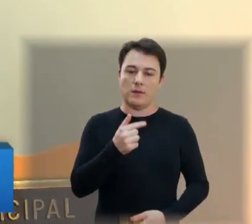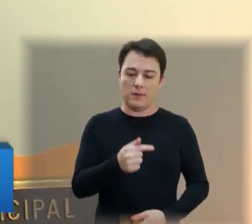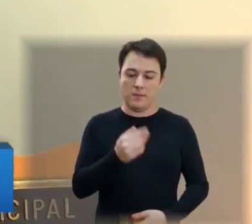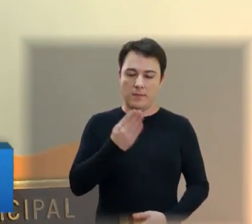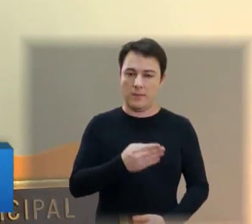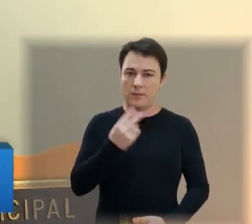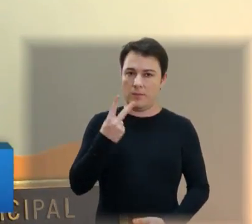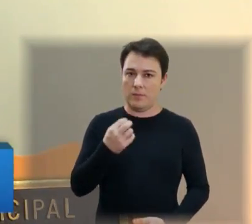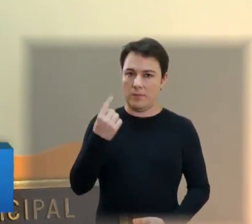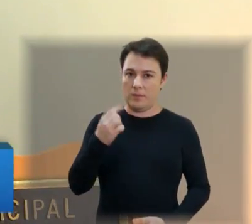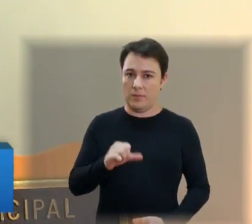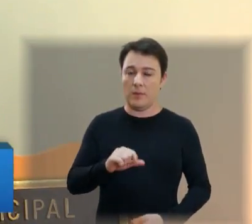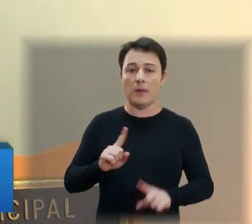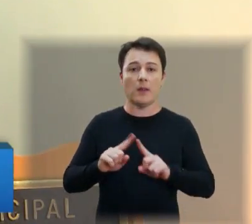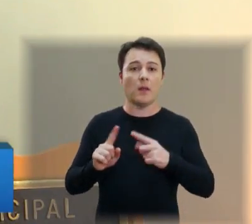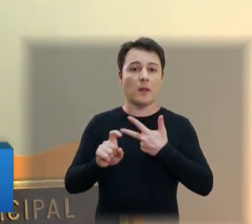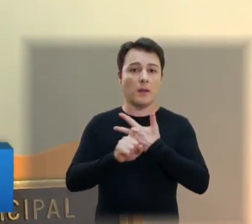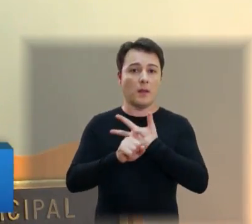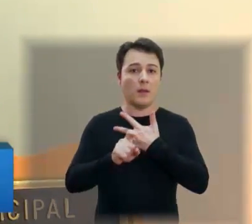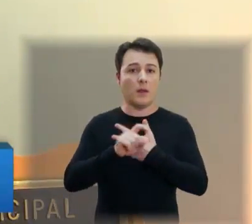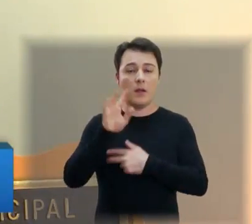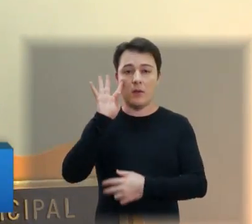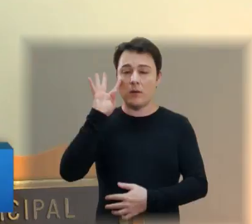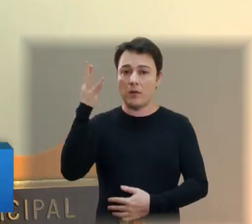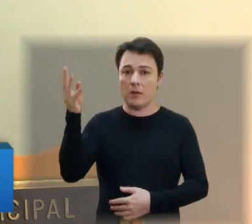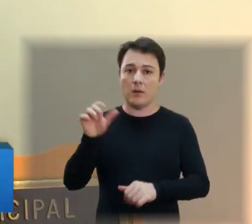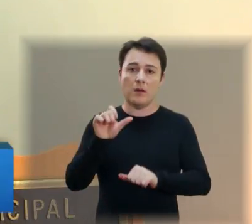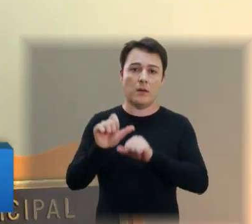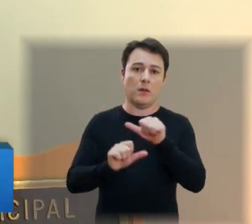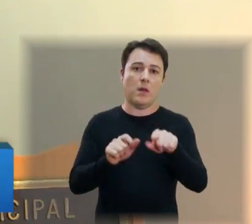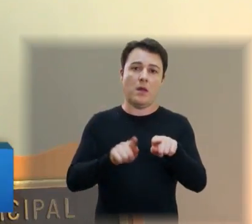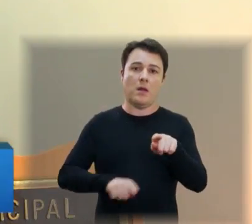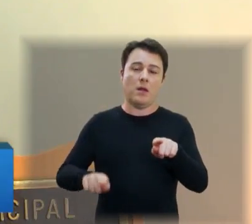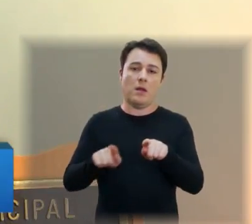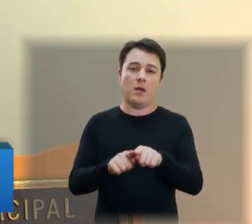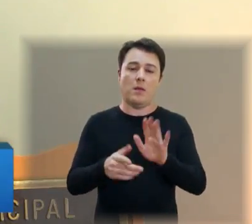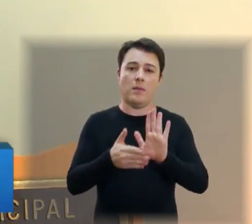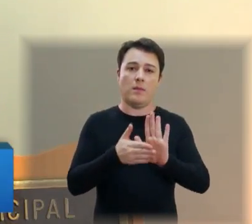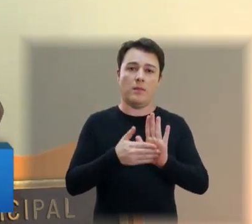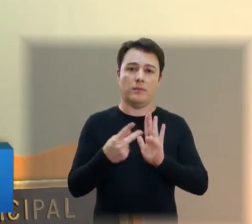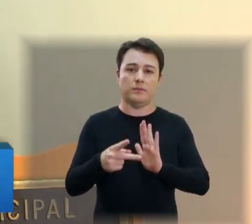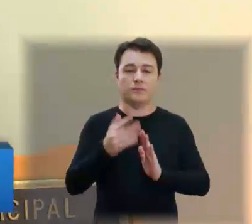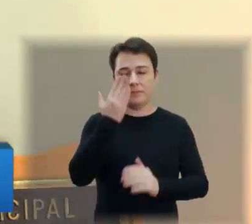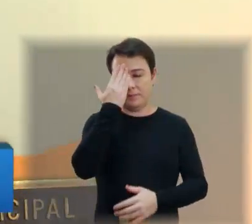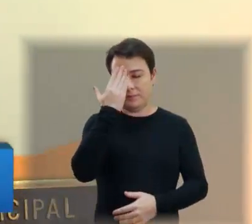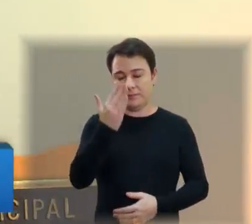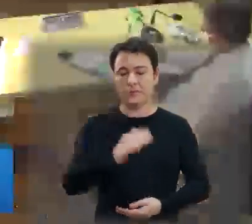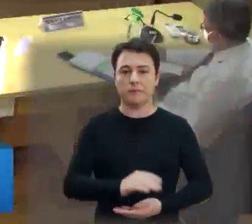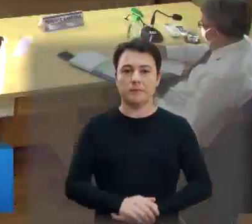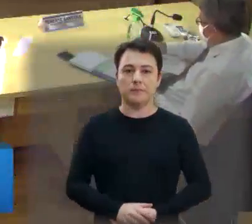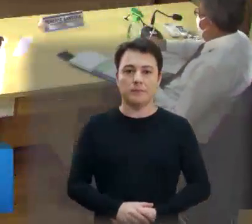357/2019, o Executivo optou para realizar sua veiculação em propositura distinta. Obrigado.